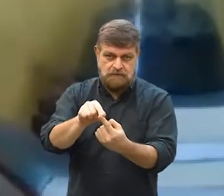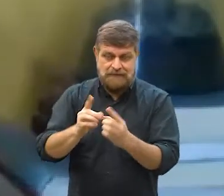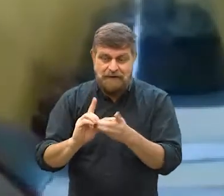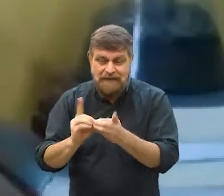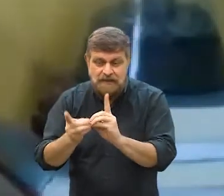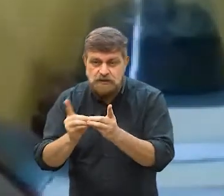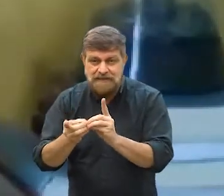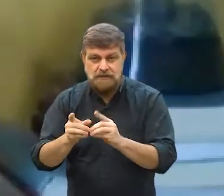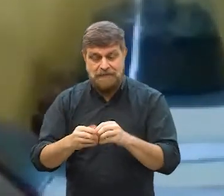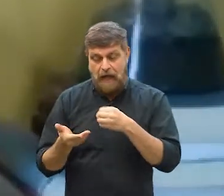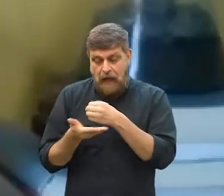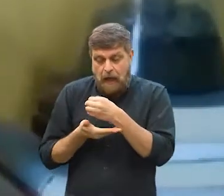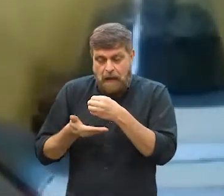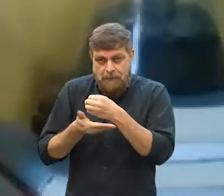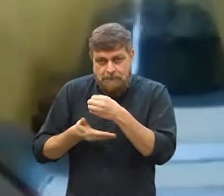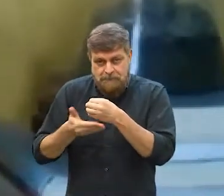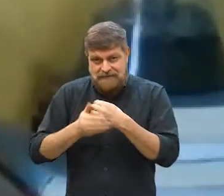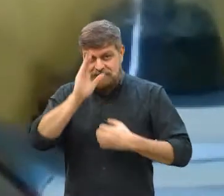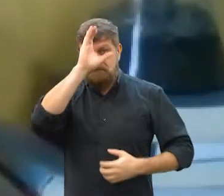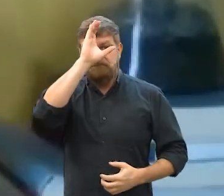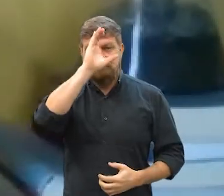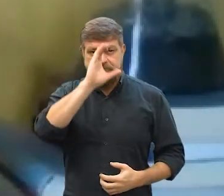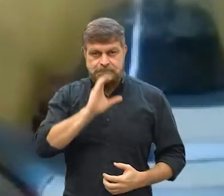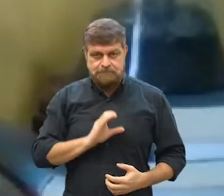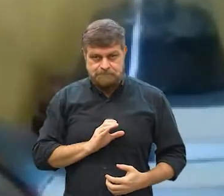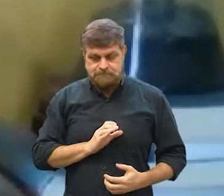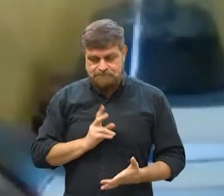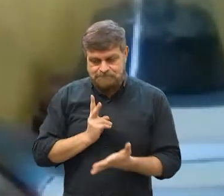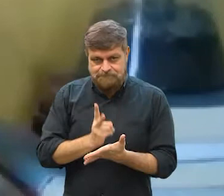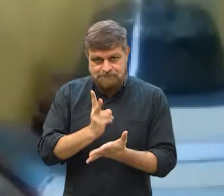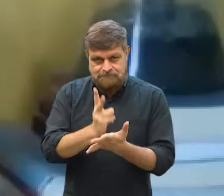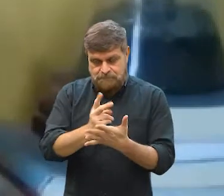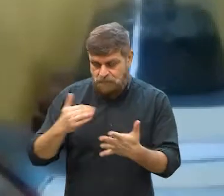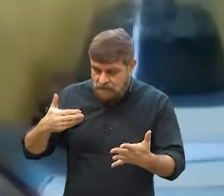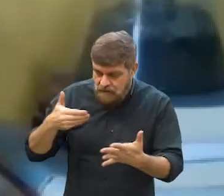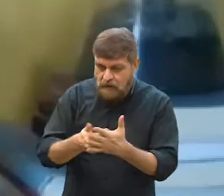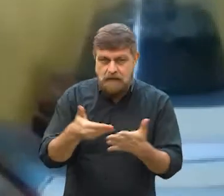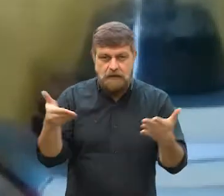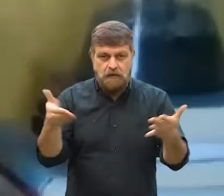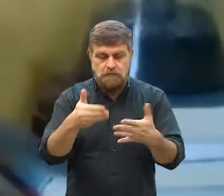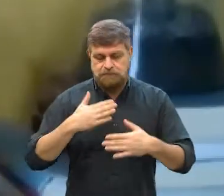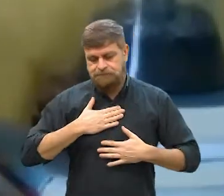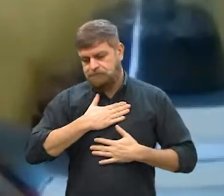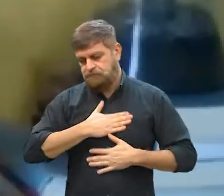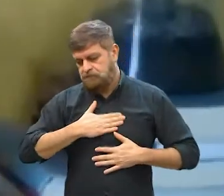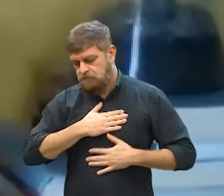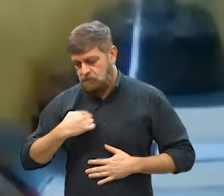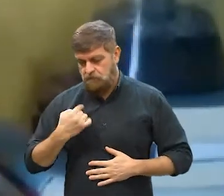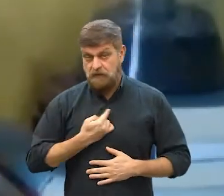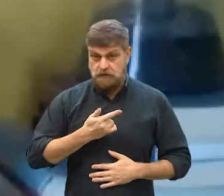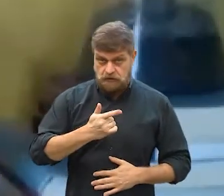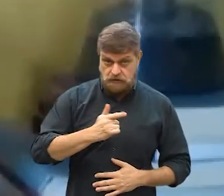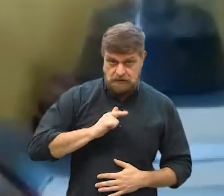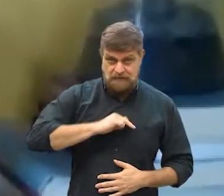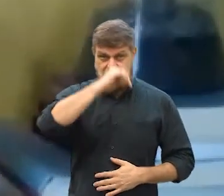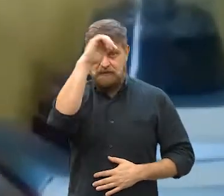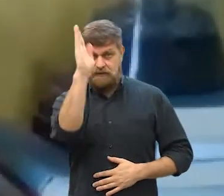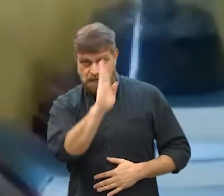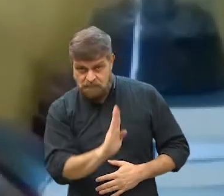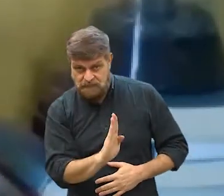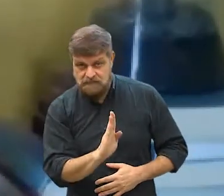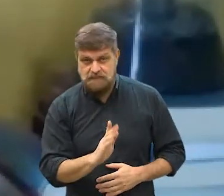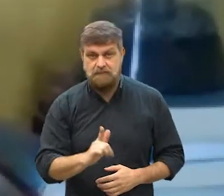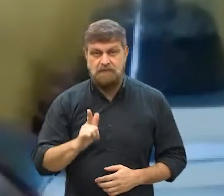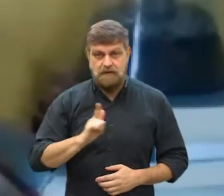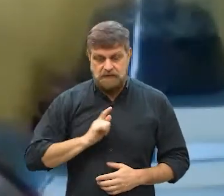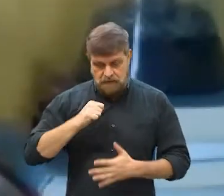didática mas os princípios de cidadania e ela mantém até hoje atenção privilégio que a gente tem aqui no Brasil e que a